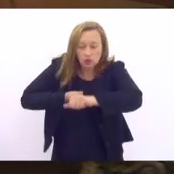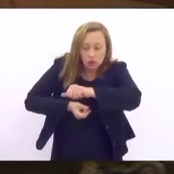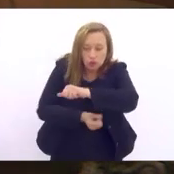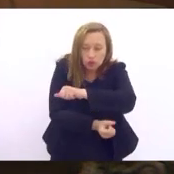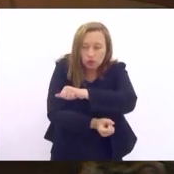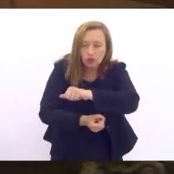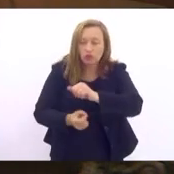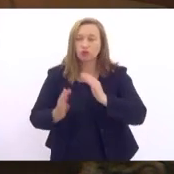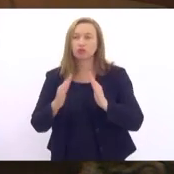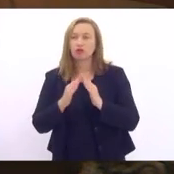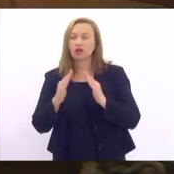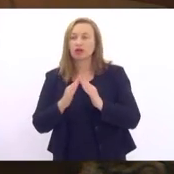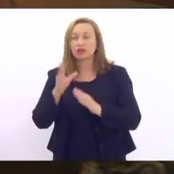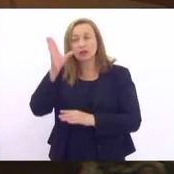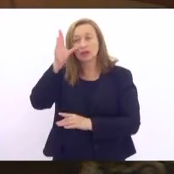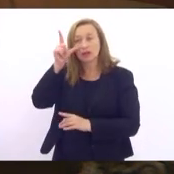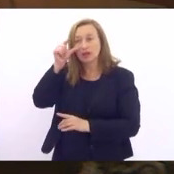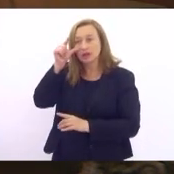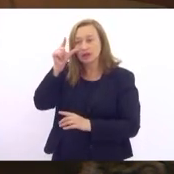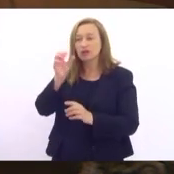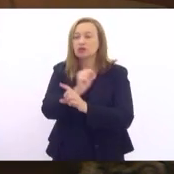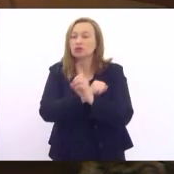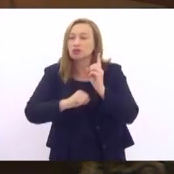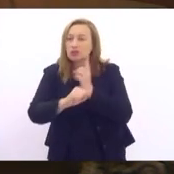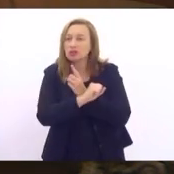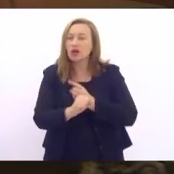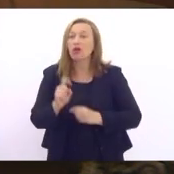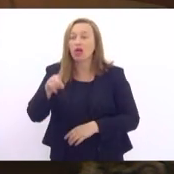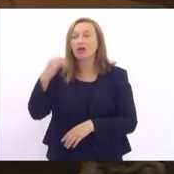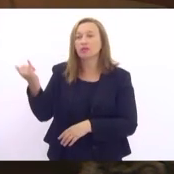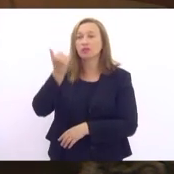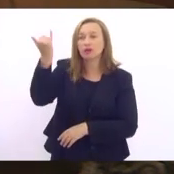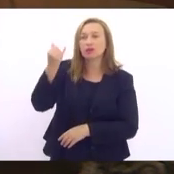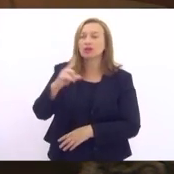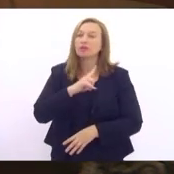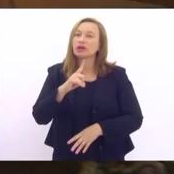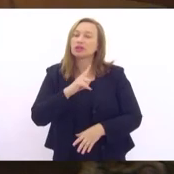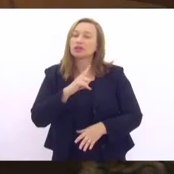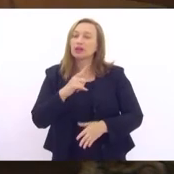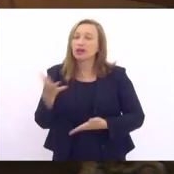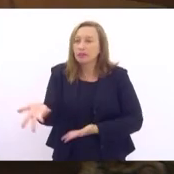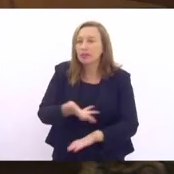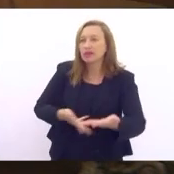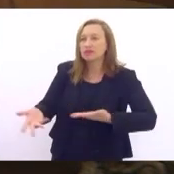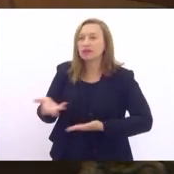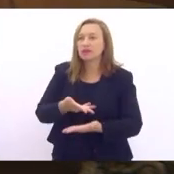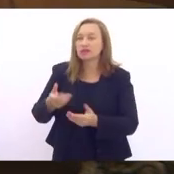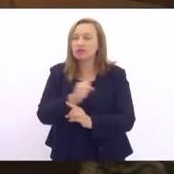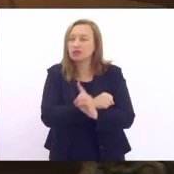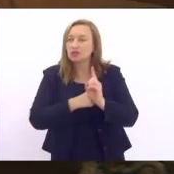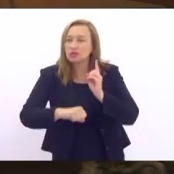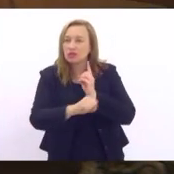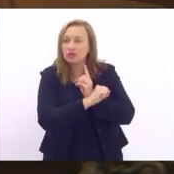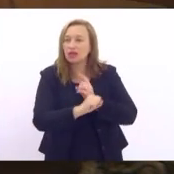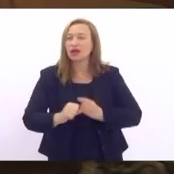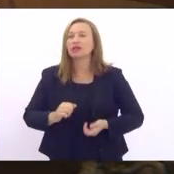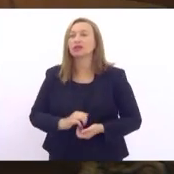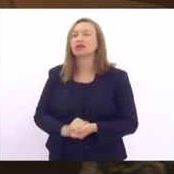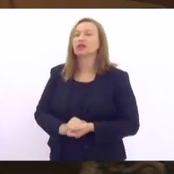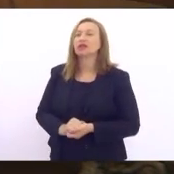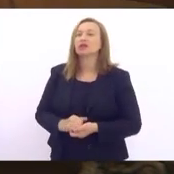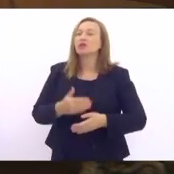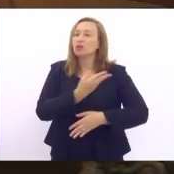Conselho Gestor é muito importante para garantir a participação da sociedade, para garantir que o governo tenha esse momento de troca,